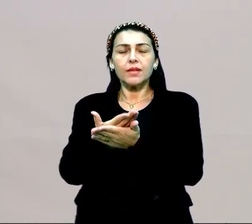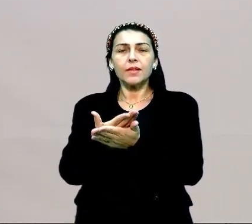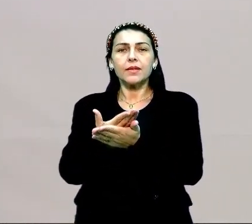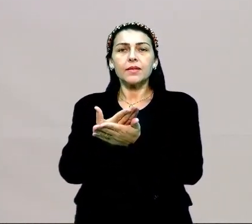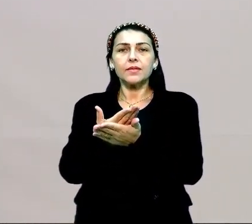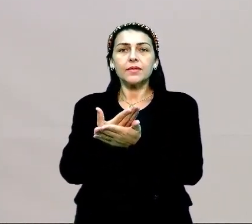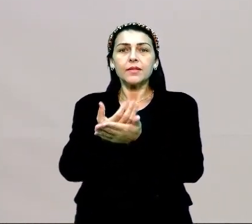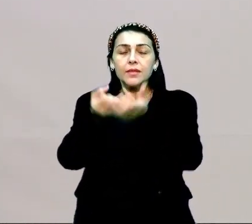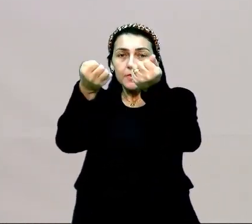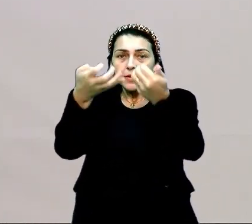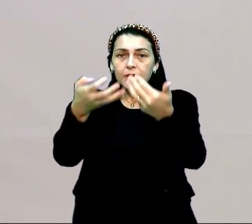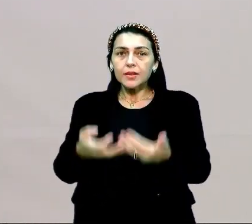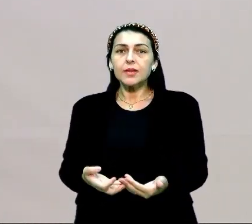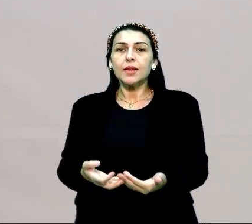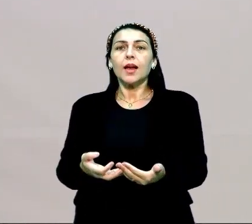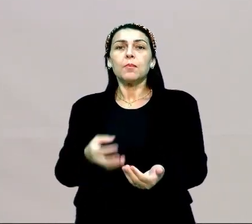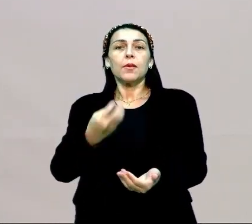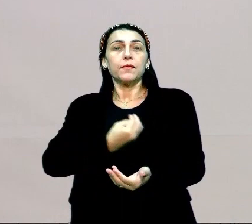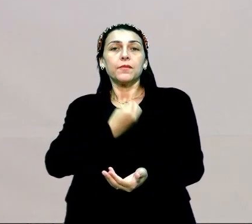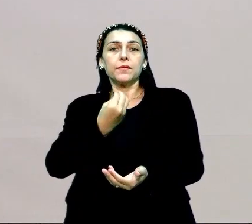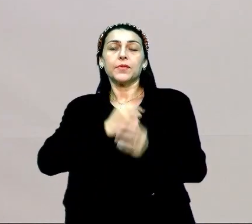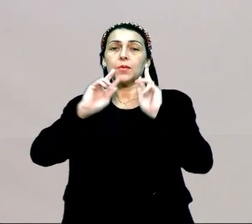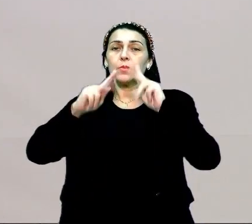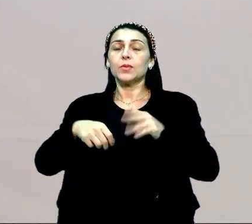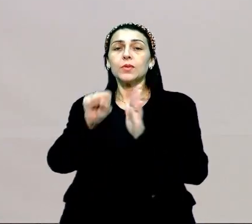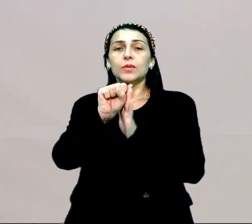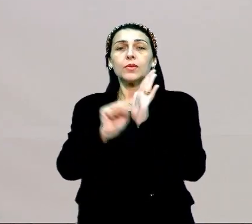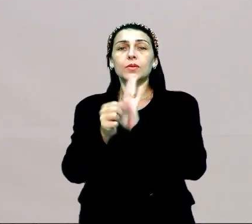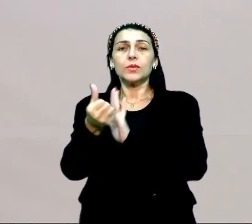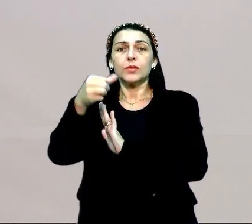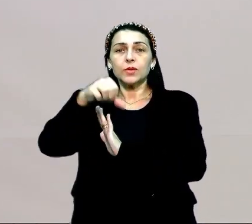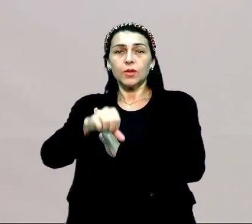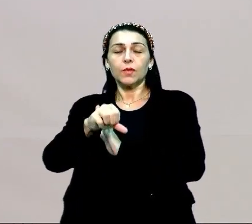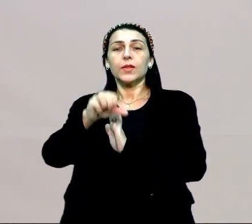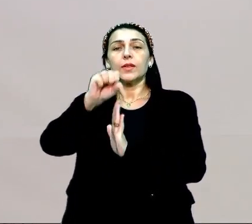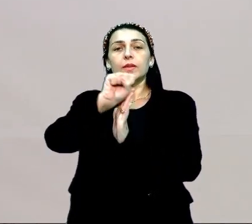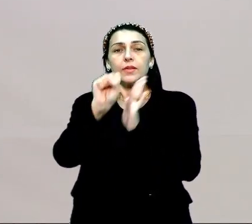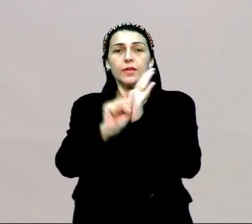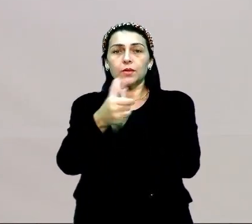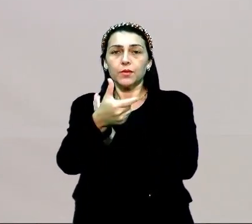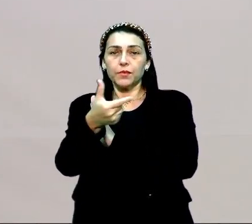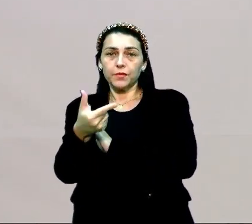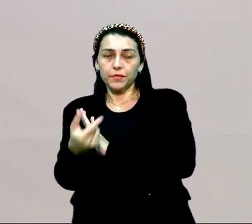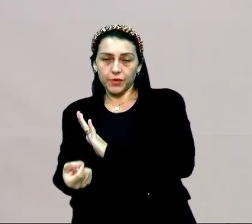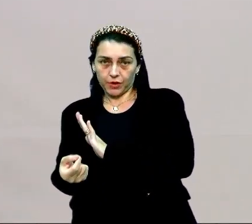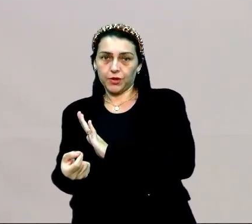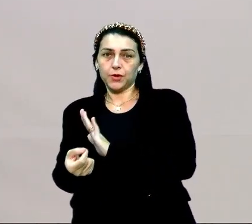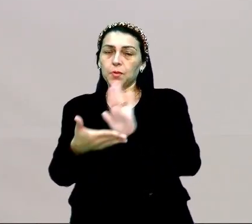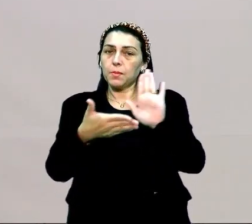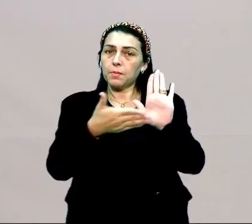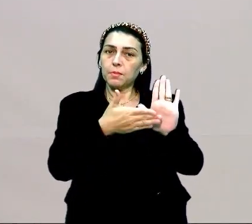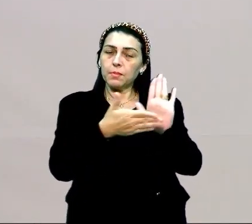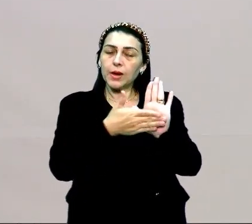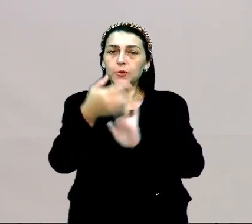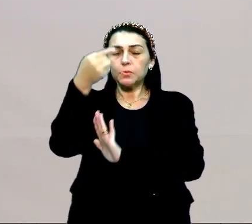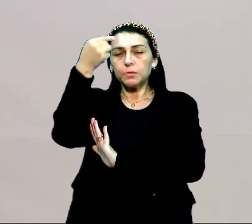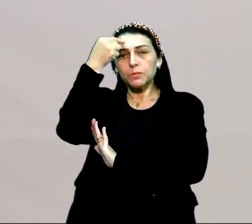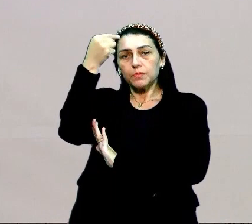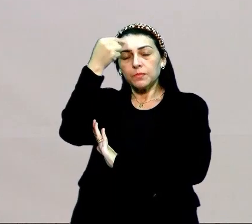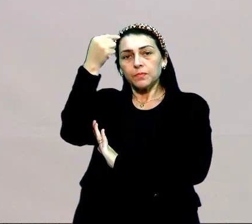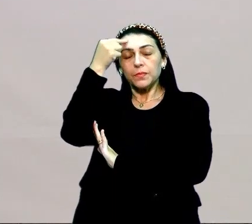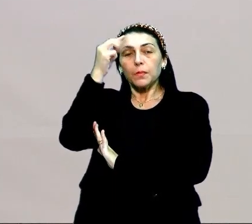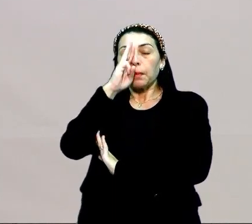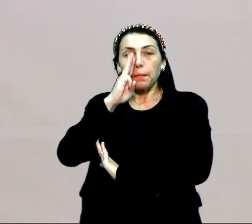da condição humana no século XIX e no século XX, com fundamento no pensamento de